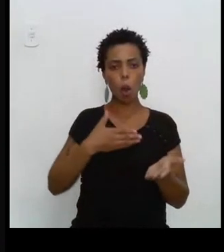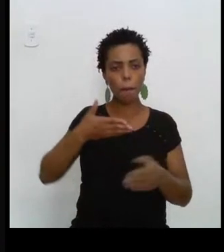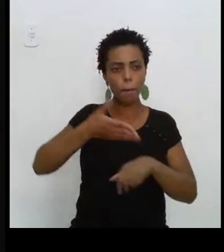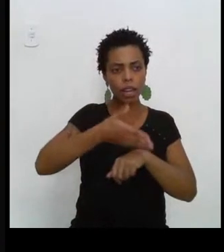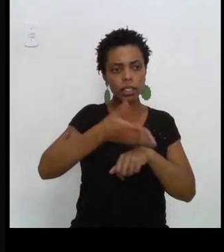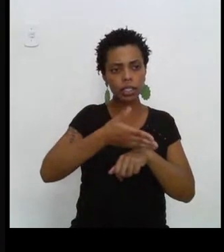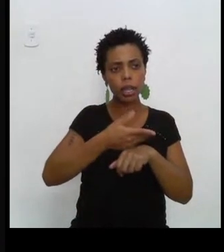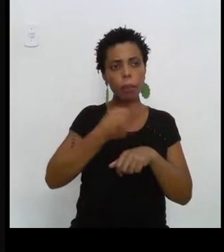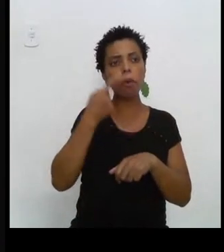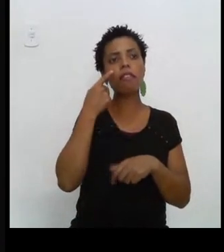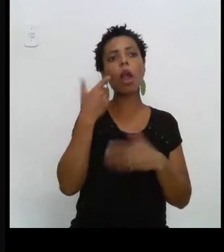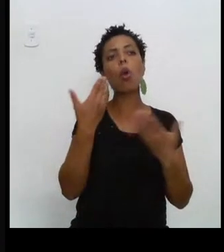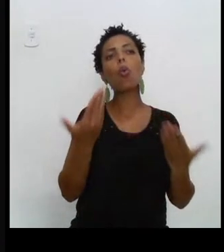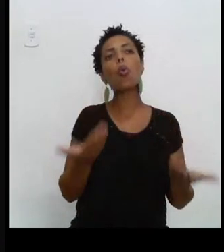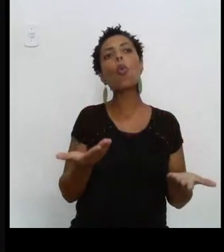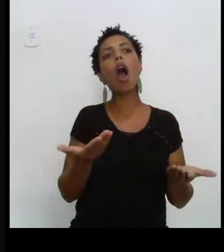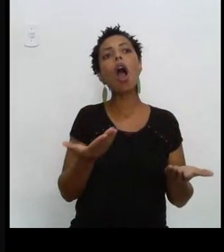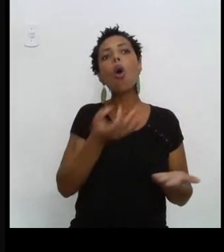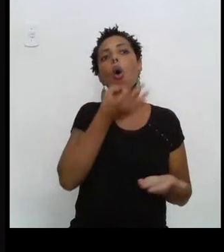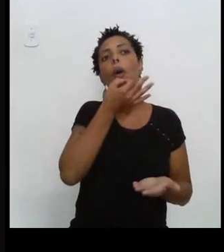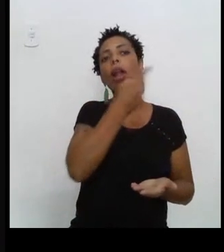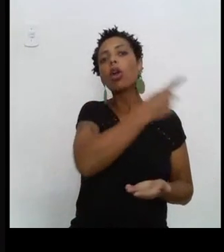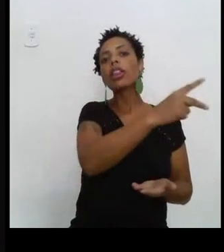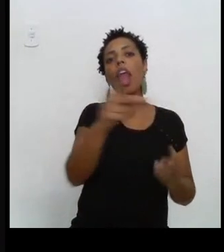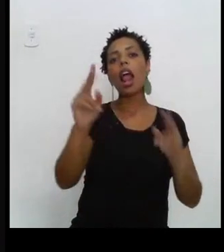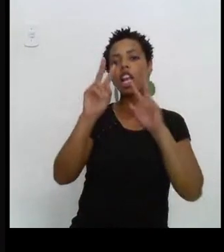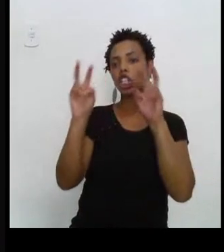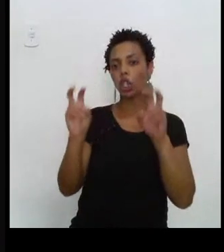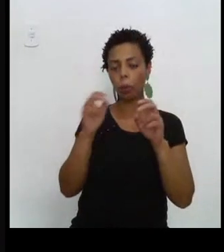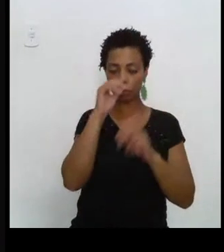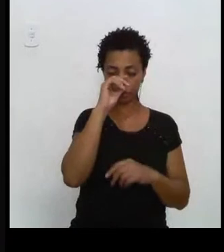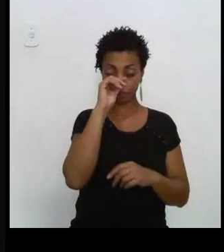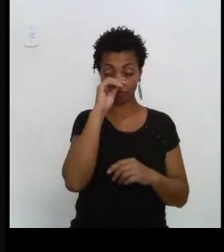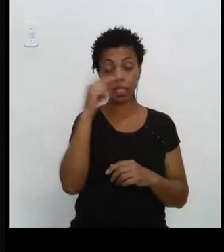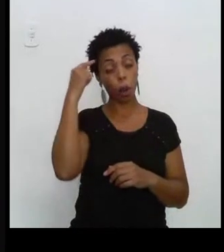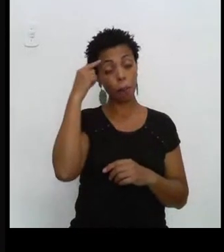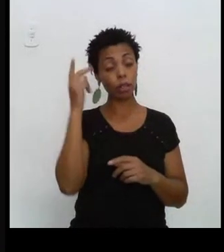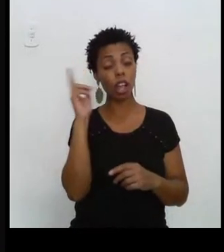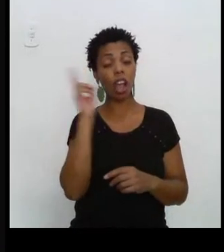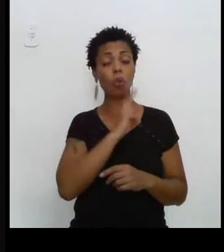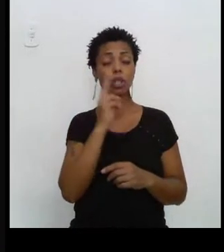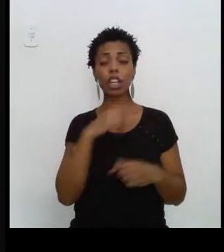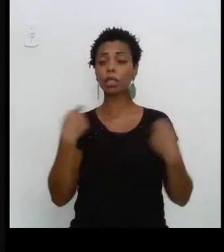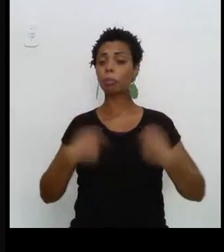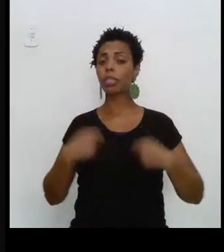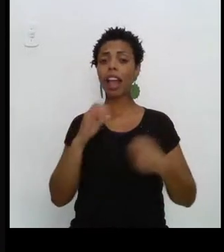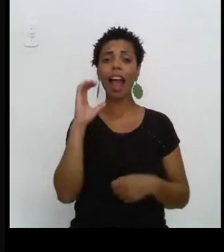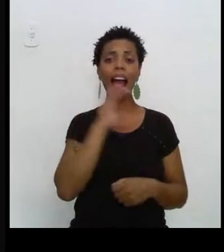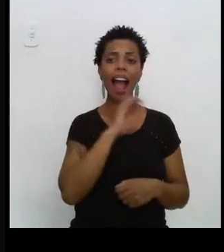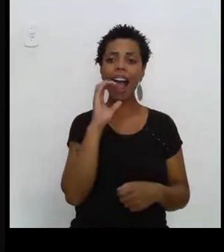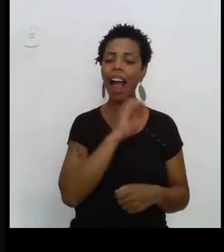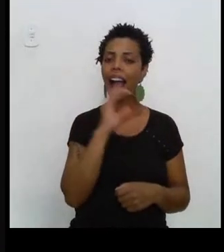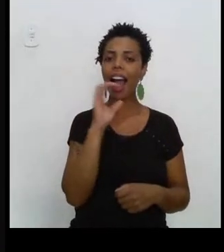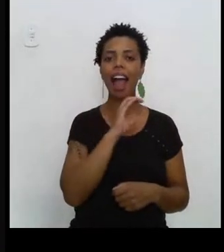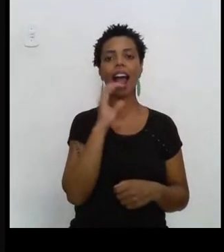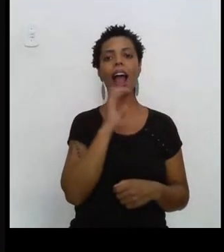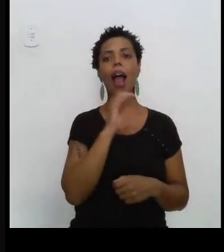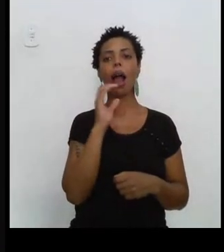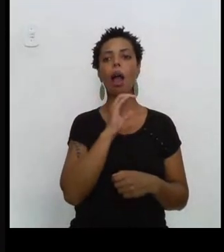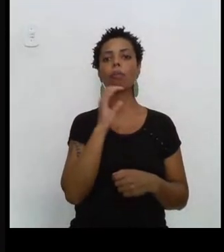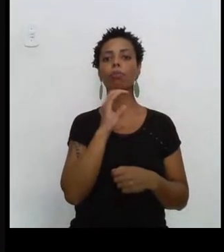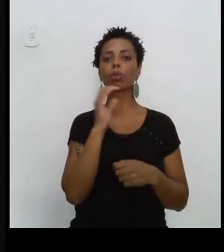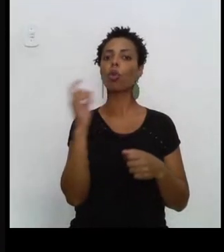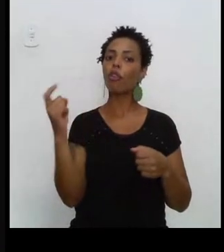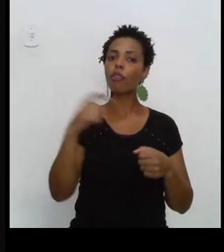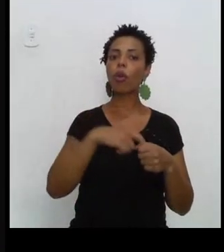urgência não assistência tremenda por referir a lugar dele assim mas tem as Piranhas e os